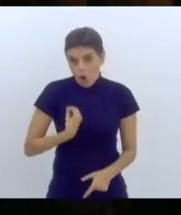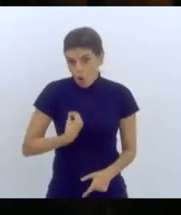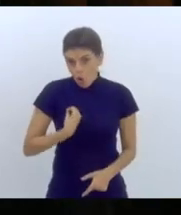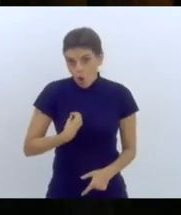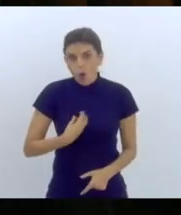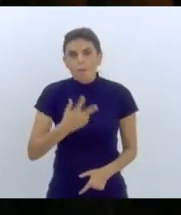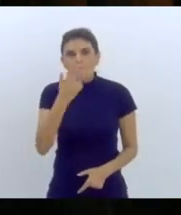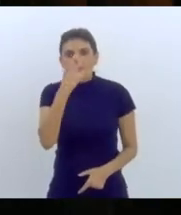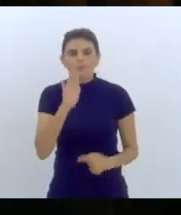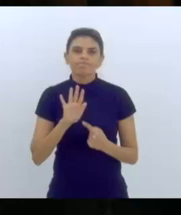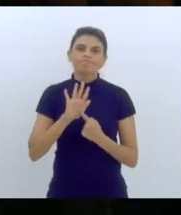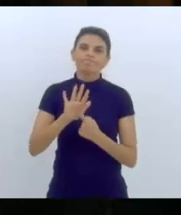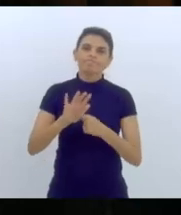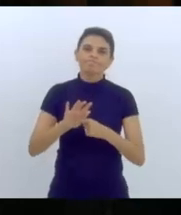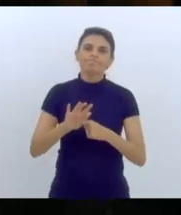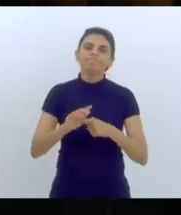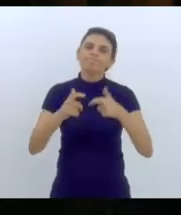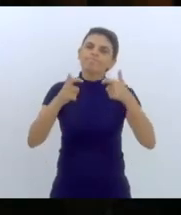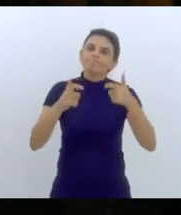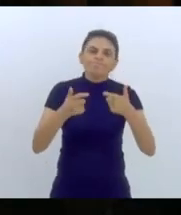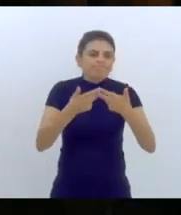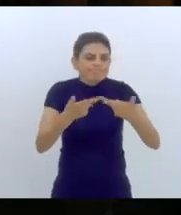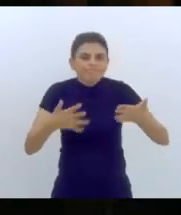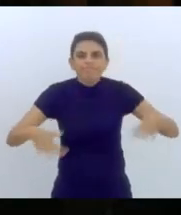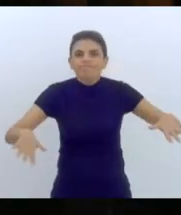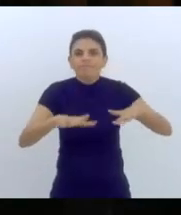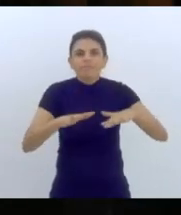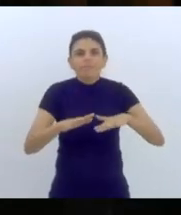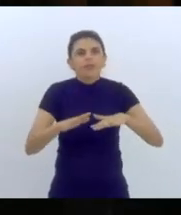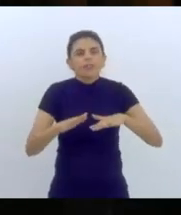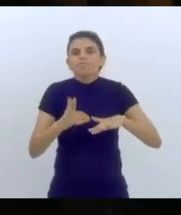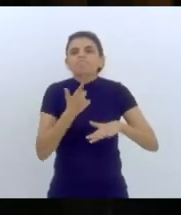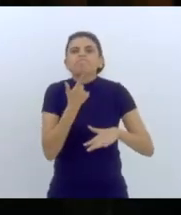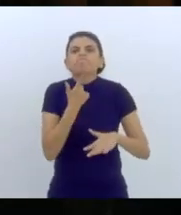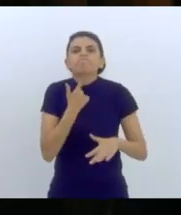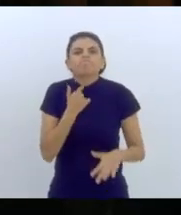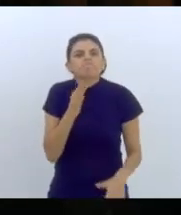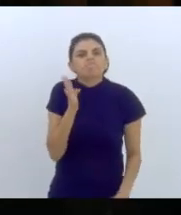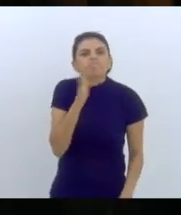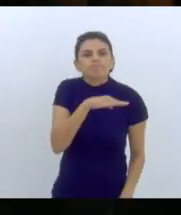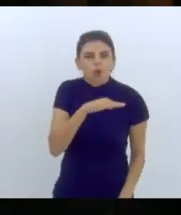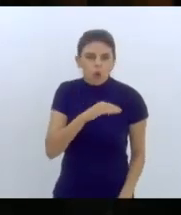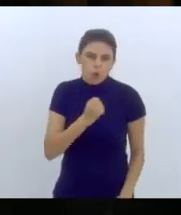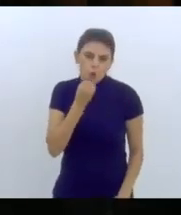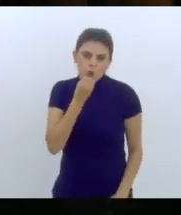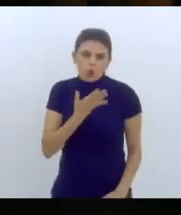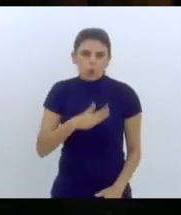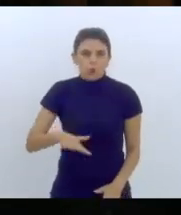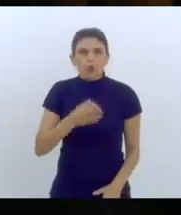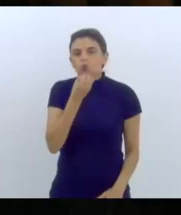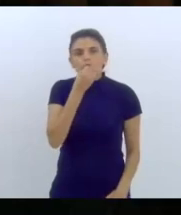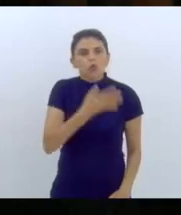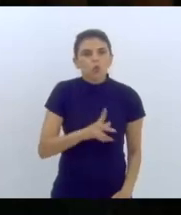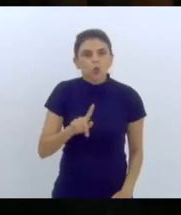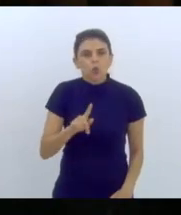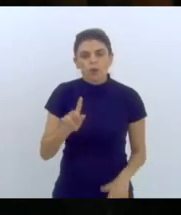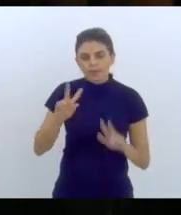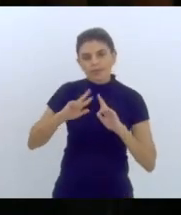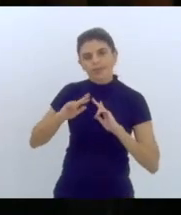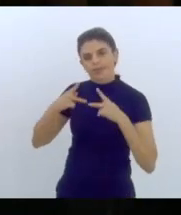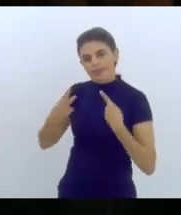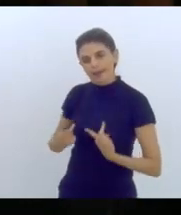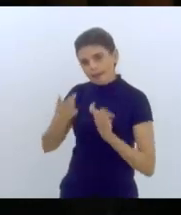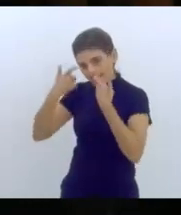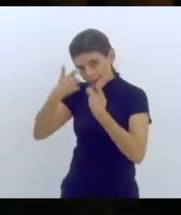foi um espetáculo de mau gosto daqueles que se desprezam a dignidade humana. Então,